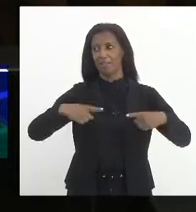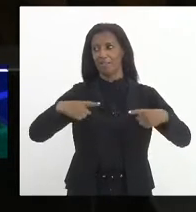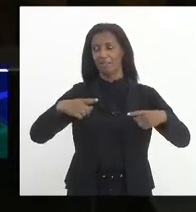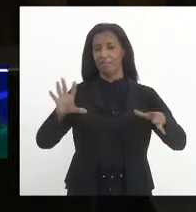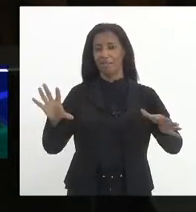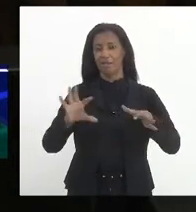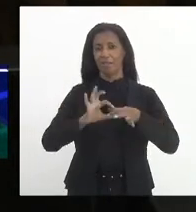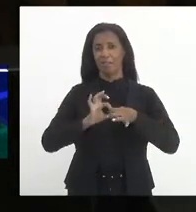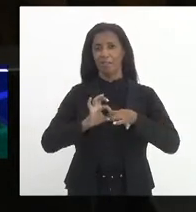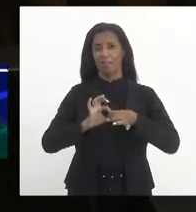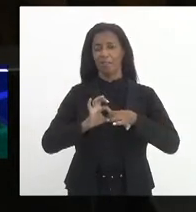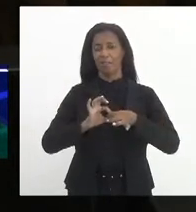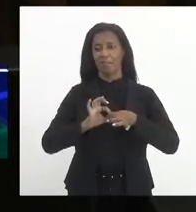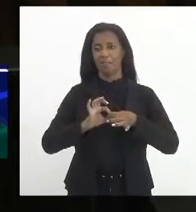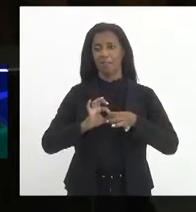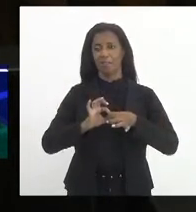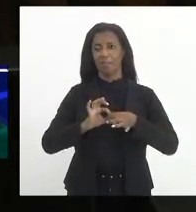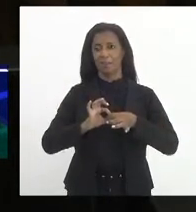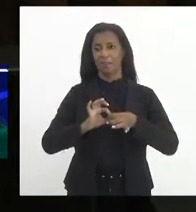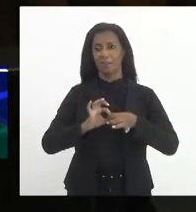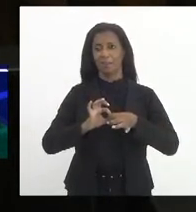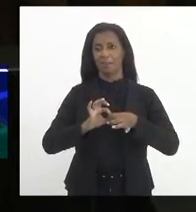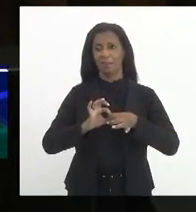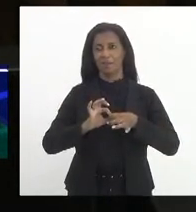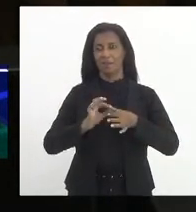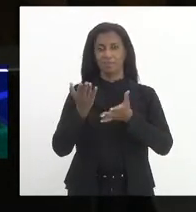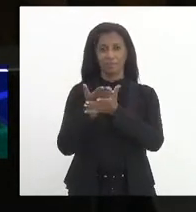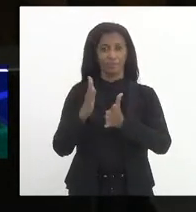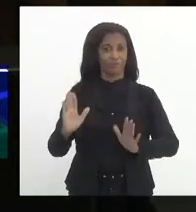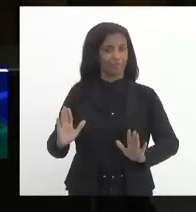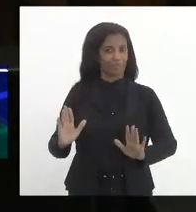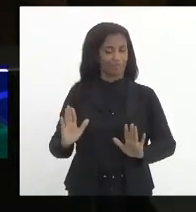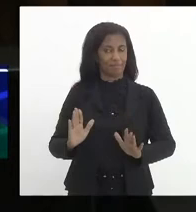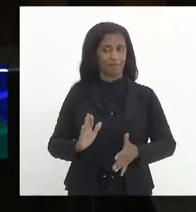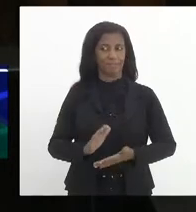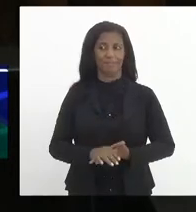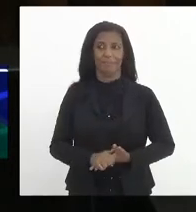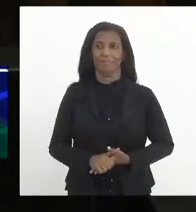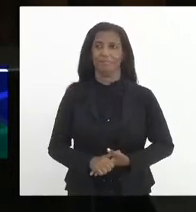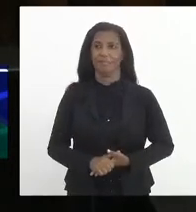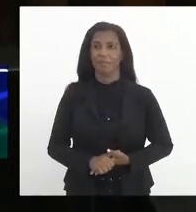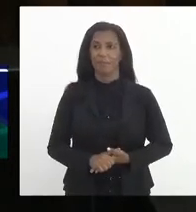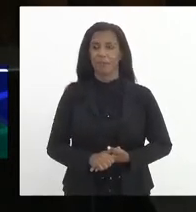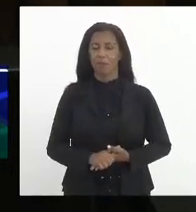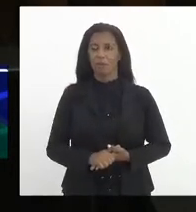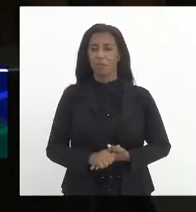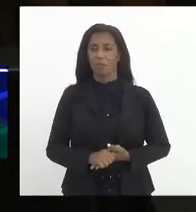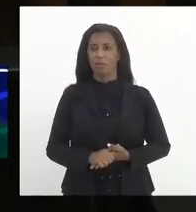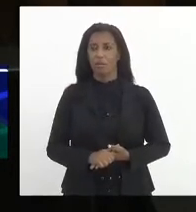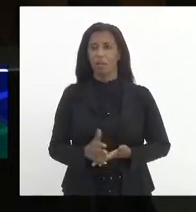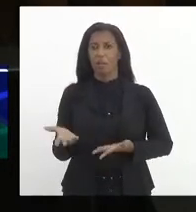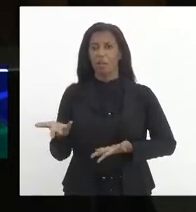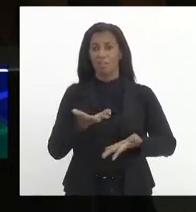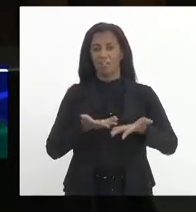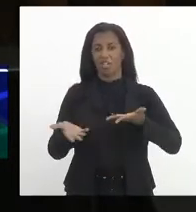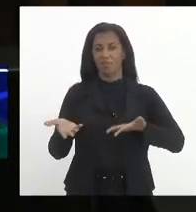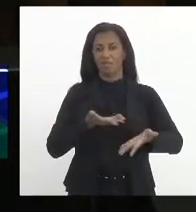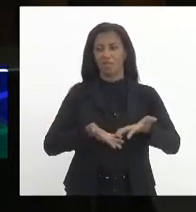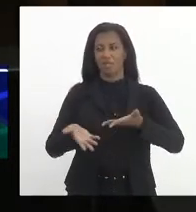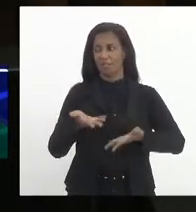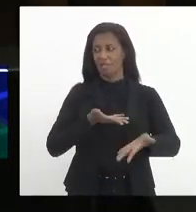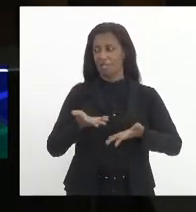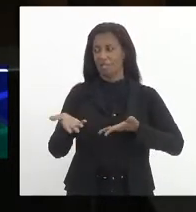lá em cima de acabar de vez com a operação lava-jato